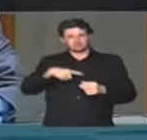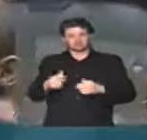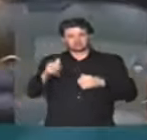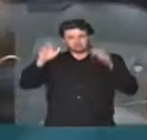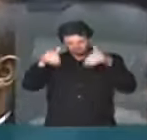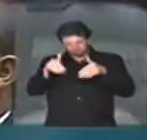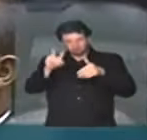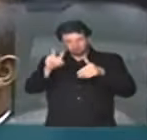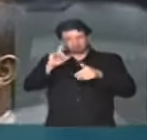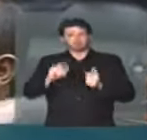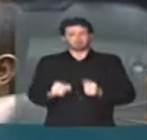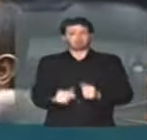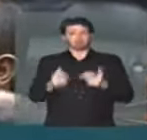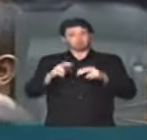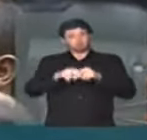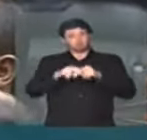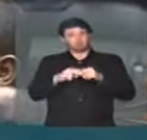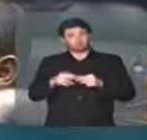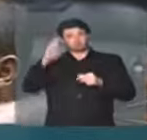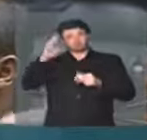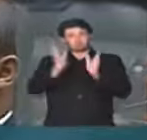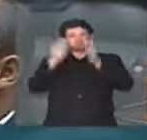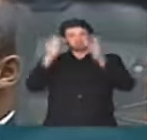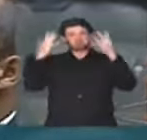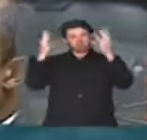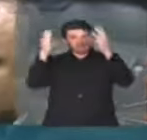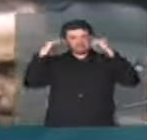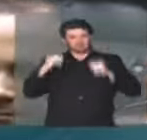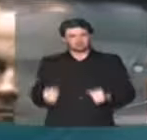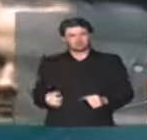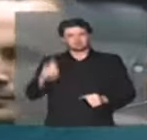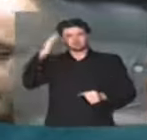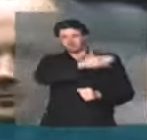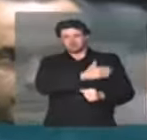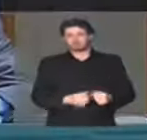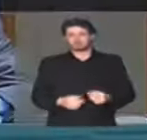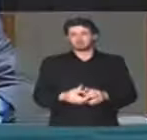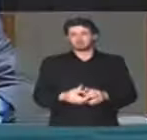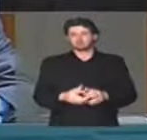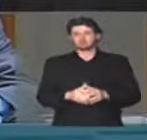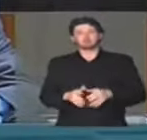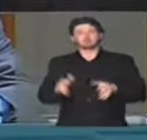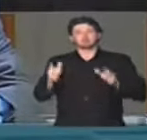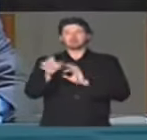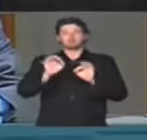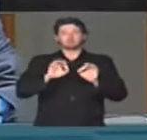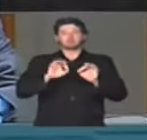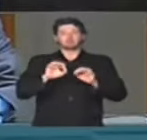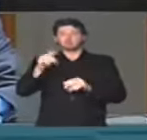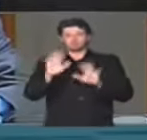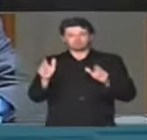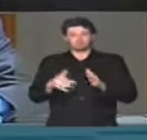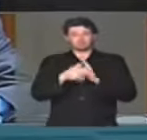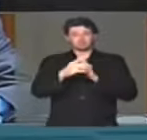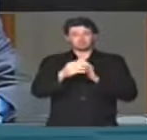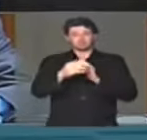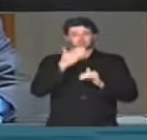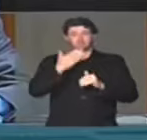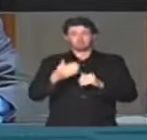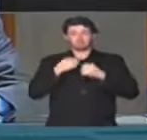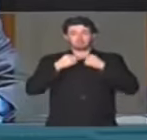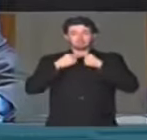teve coragem, não se curvou para nada. Portanto, Vossa Excelência está de parabéns. Muito obrigado, presidente. Não há questão de ordem. Bom, destaque